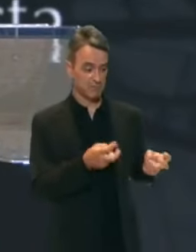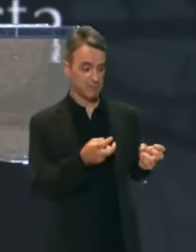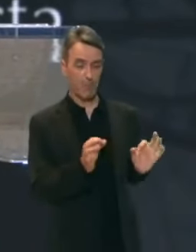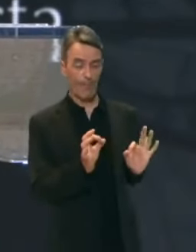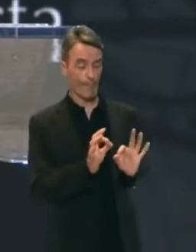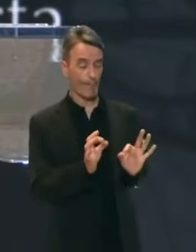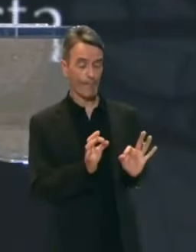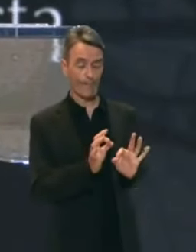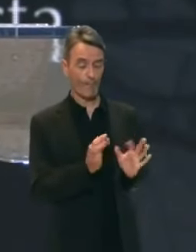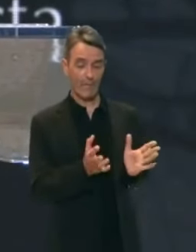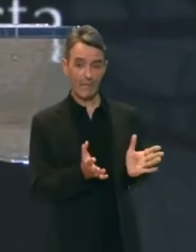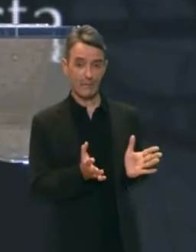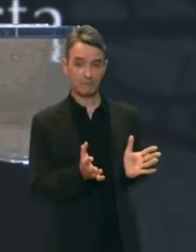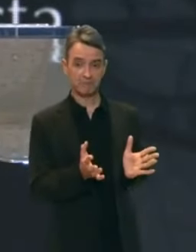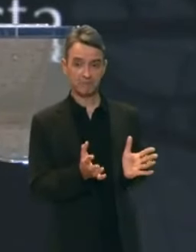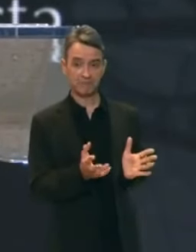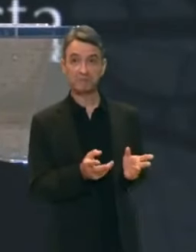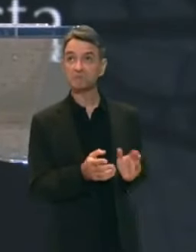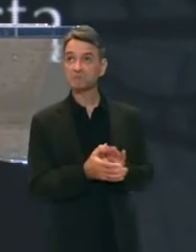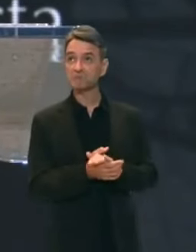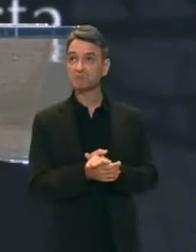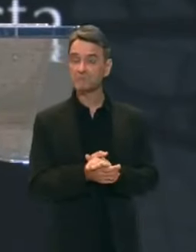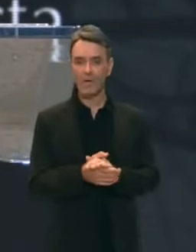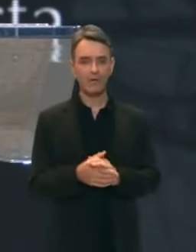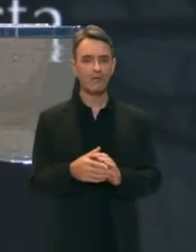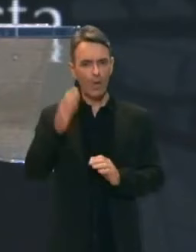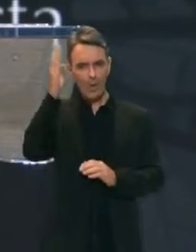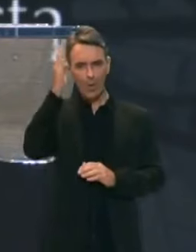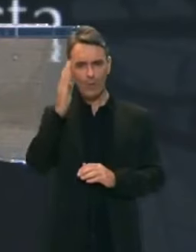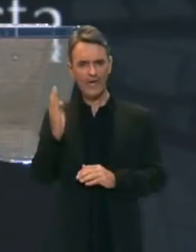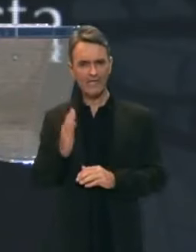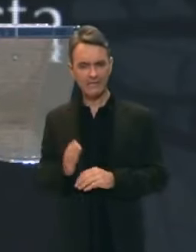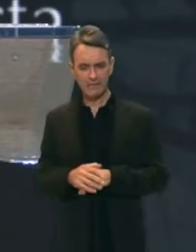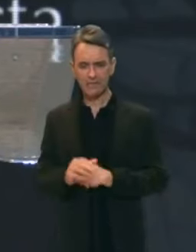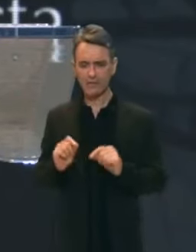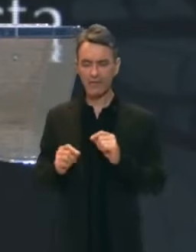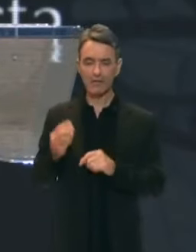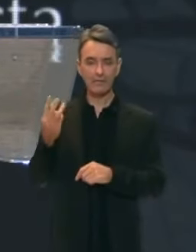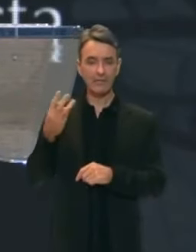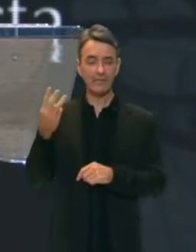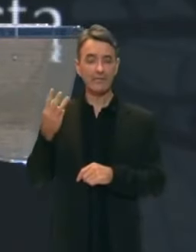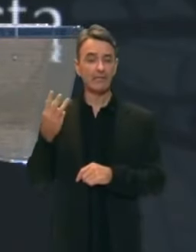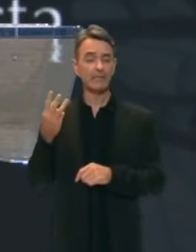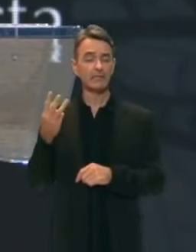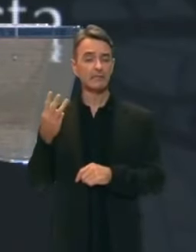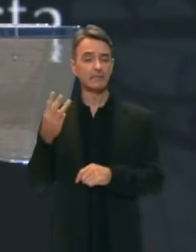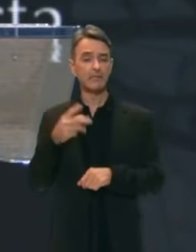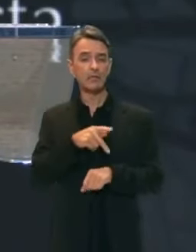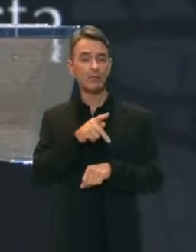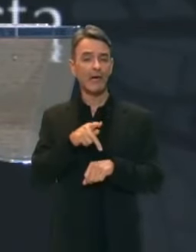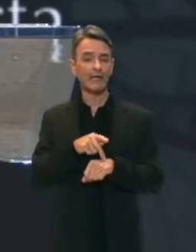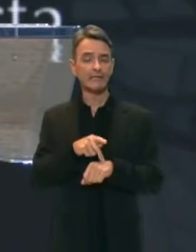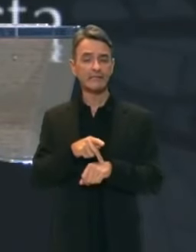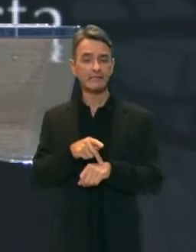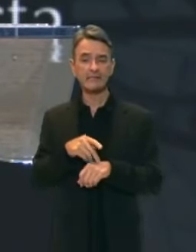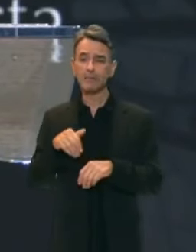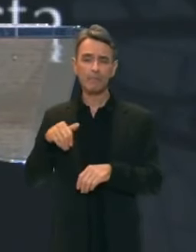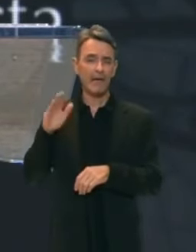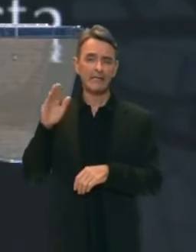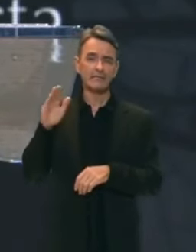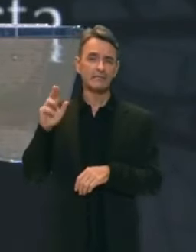Brasil, o Brasil é o terceiro, na verdade, o terceiro país que mais usa